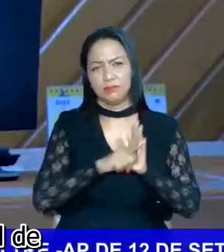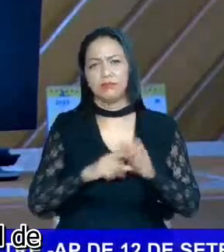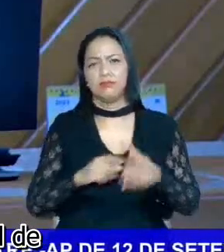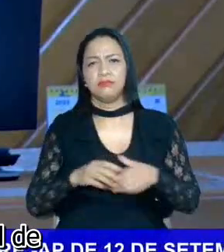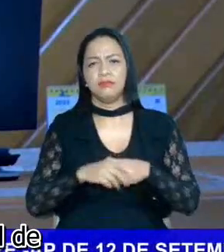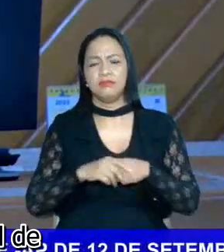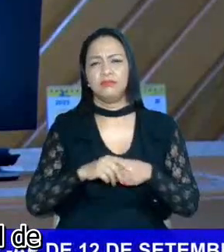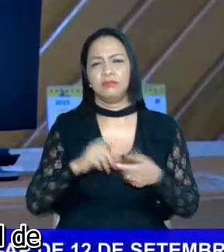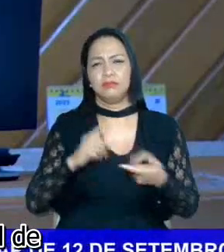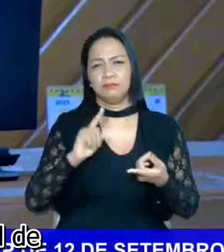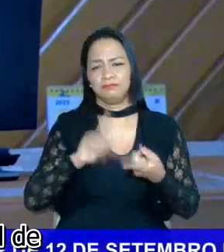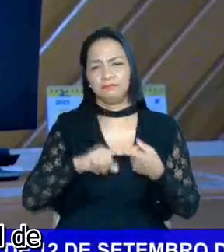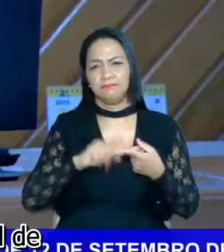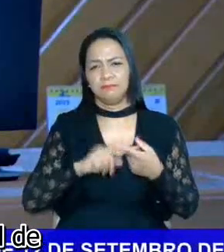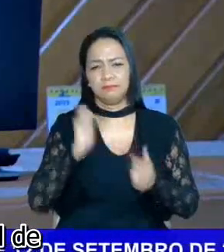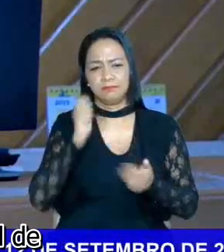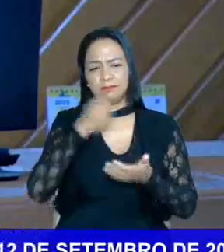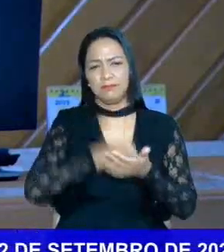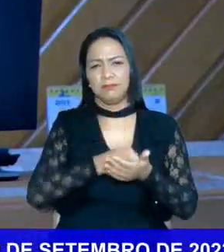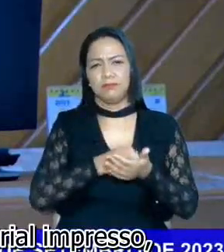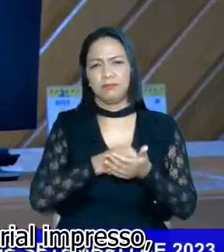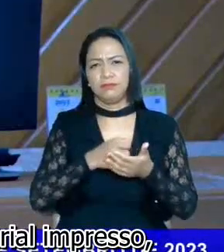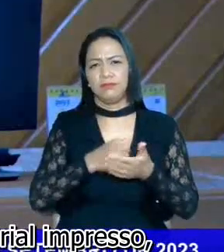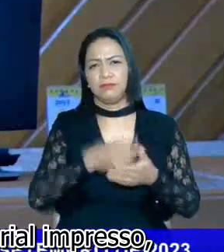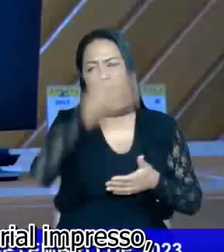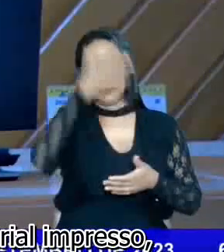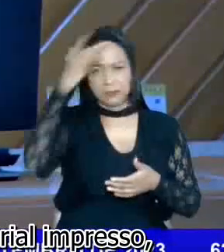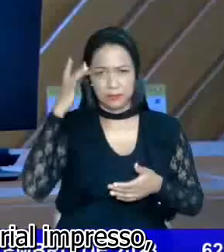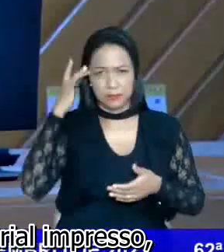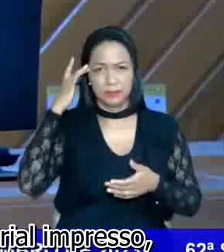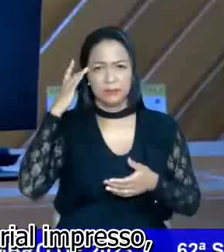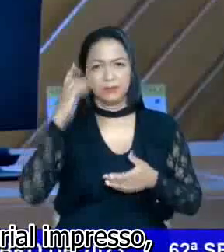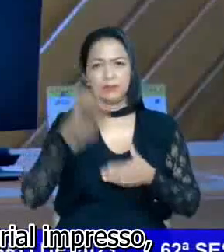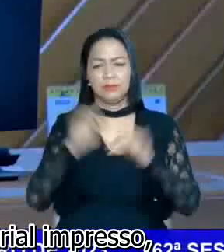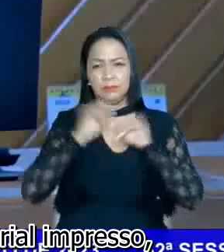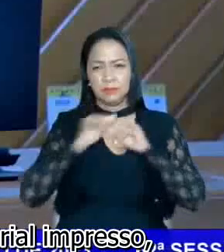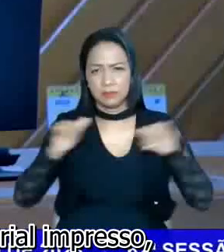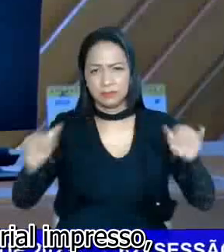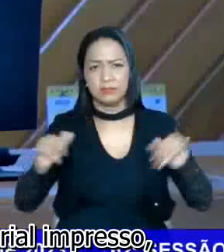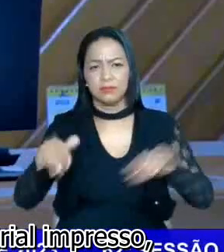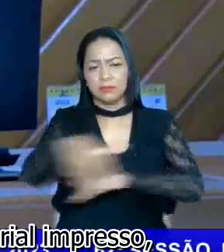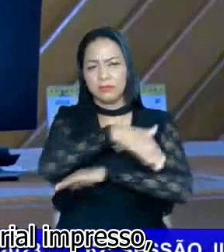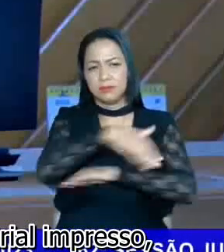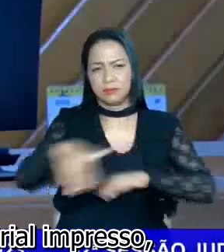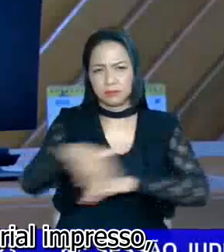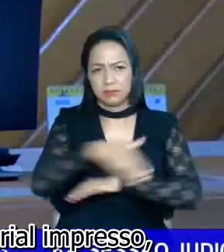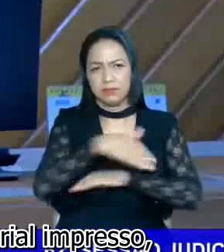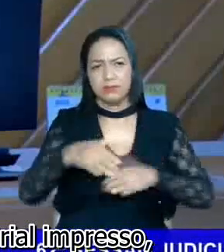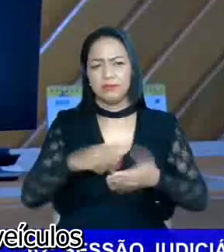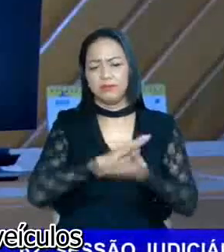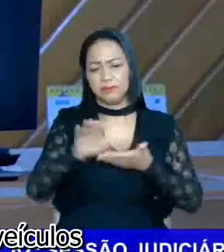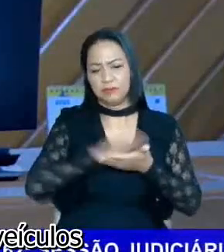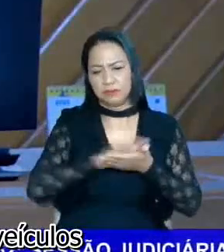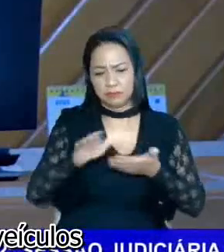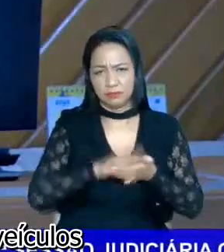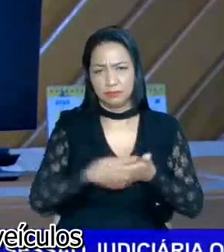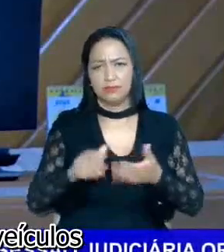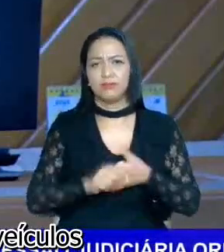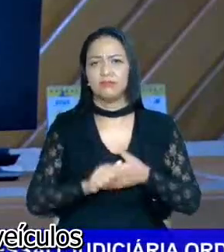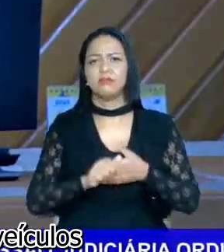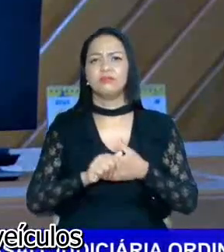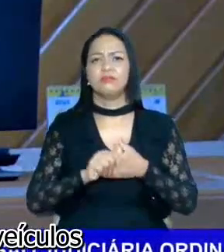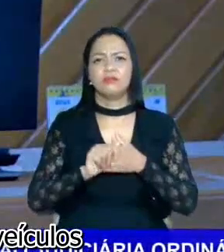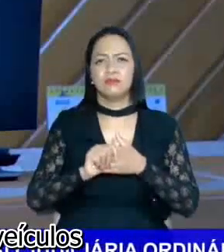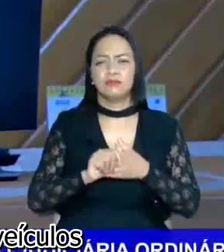respeito aos gastos com o pessoal de militância, mobilização de rua, publicidade por material impresso, produção de